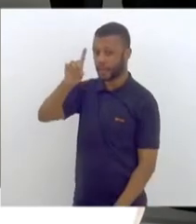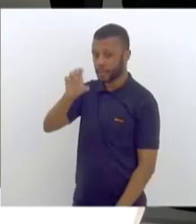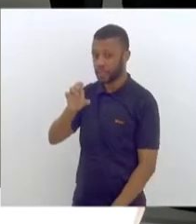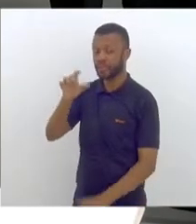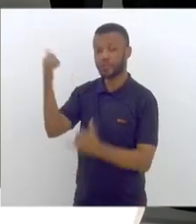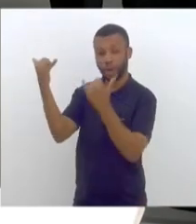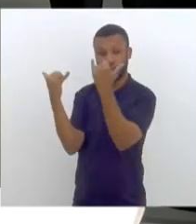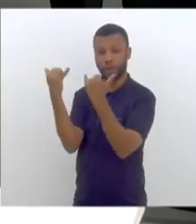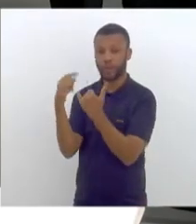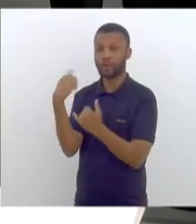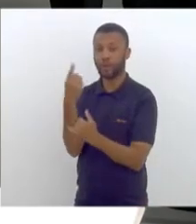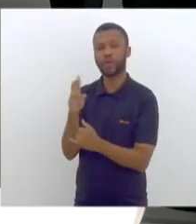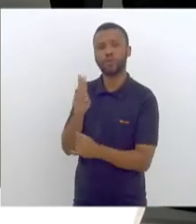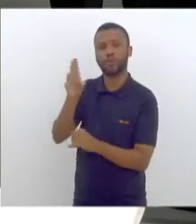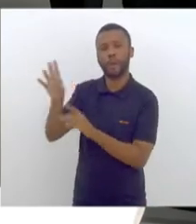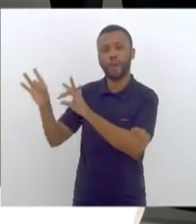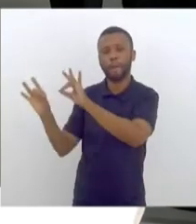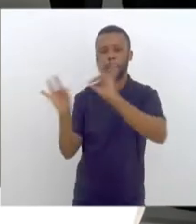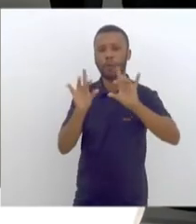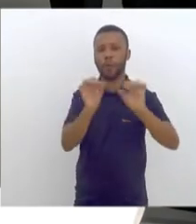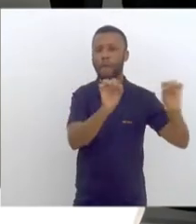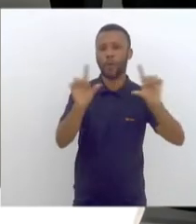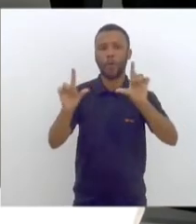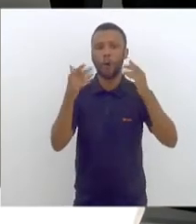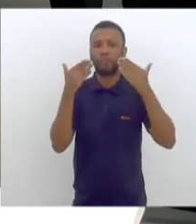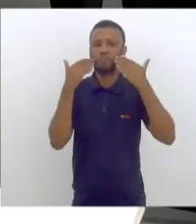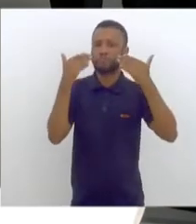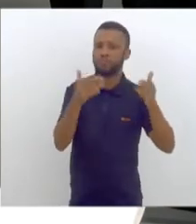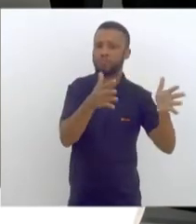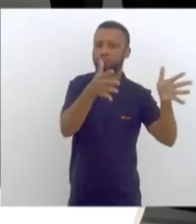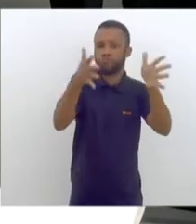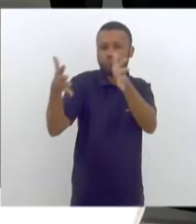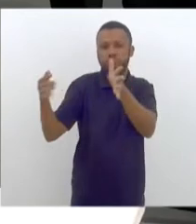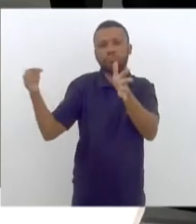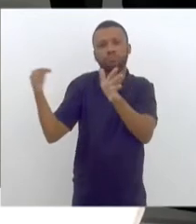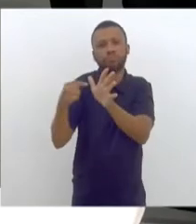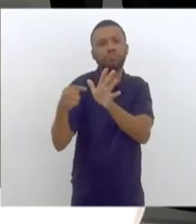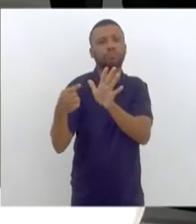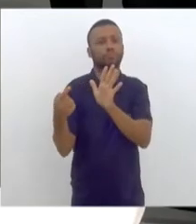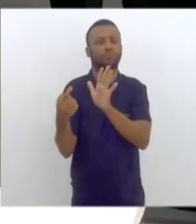na apresentação e que vem nessa